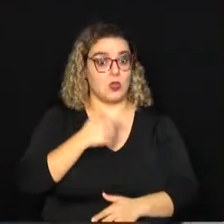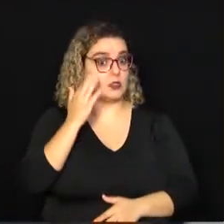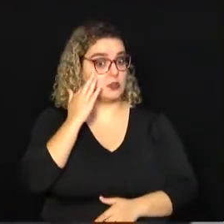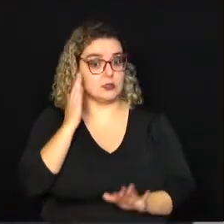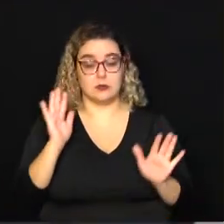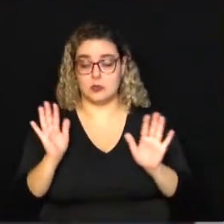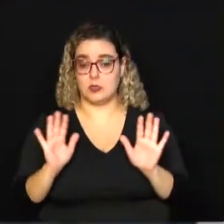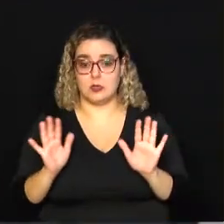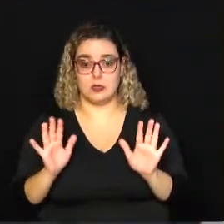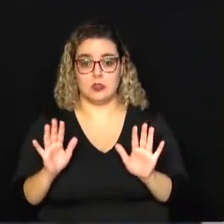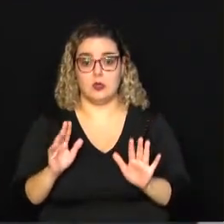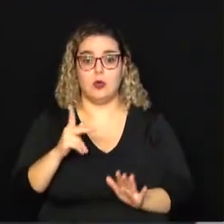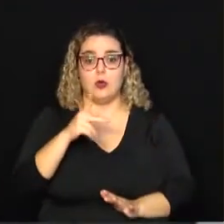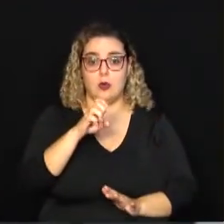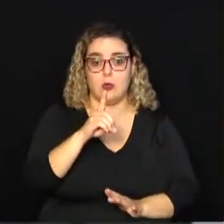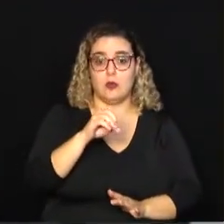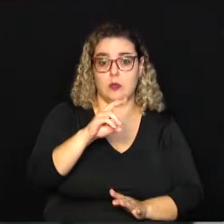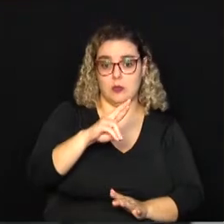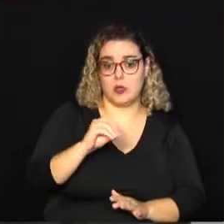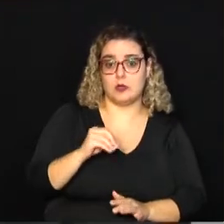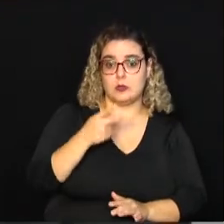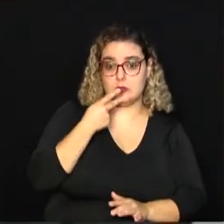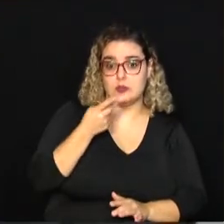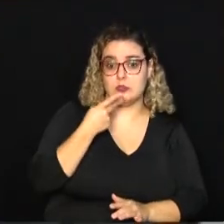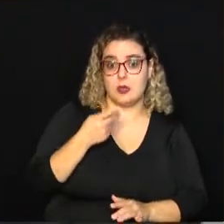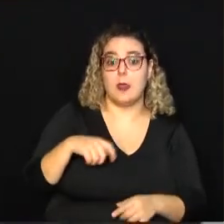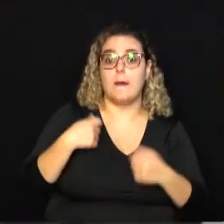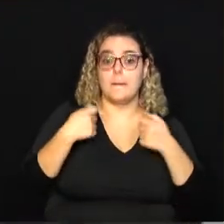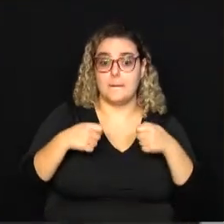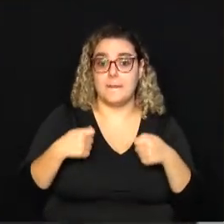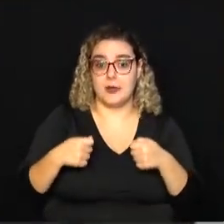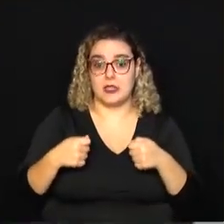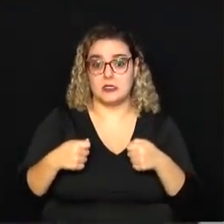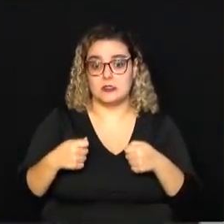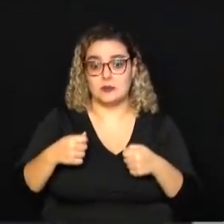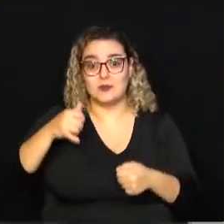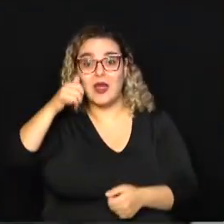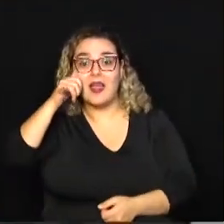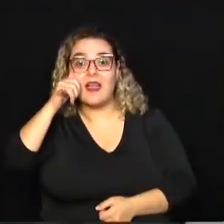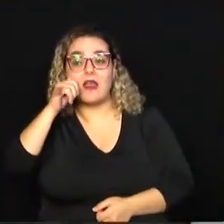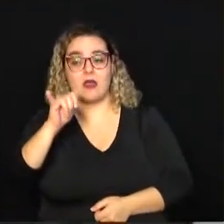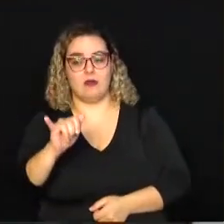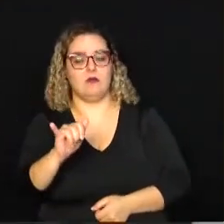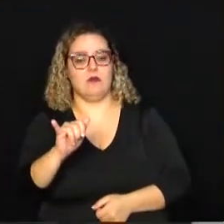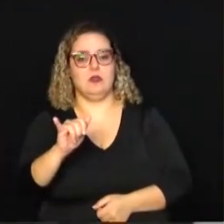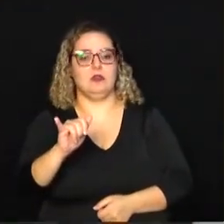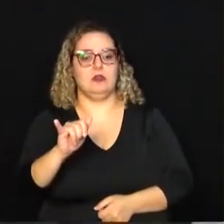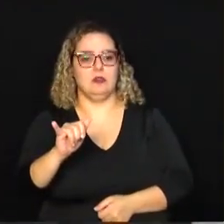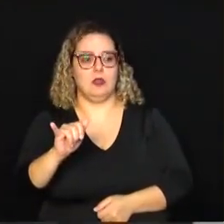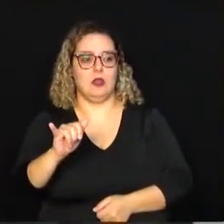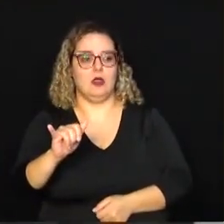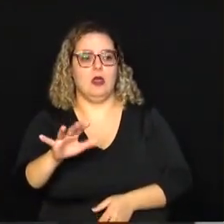o próprio Pedro disse aqui, a gente entende que tem que ter medidas de prevenção, de proteção, né?